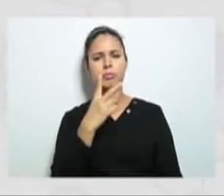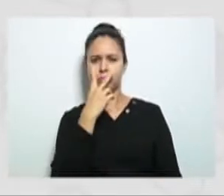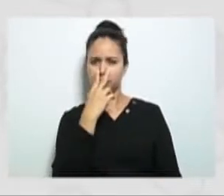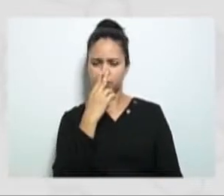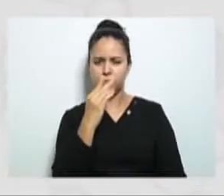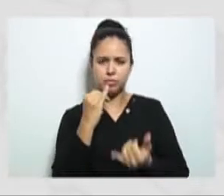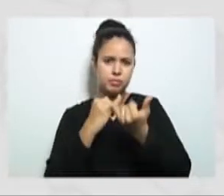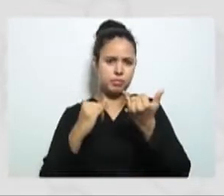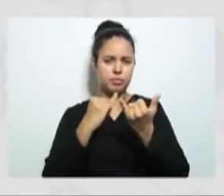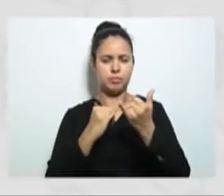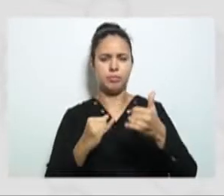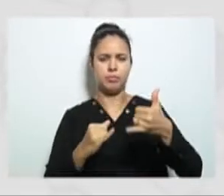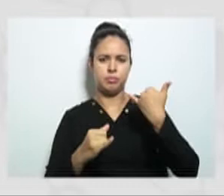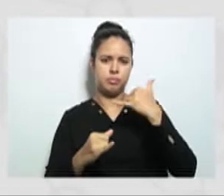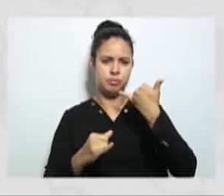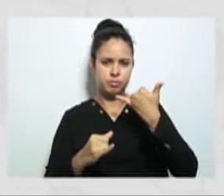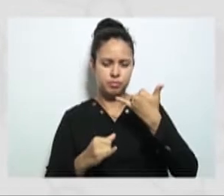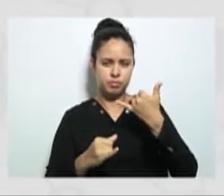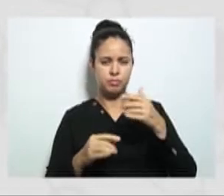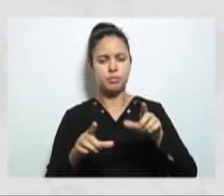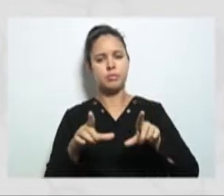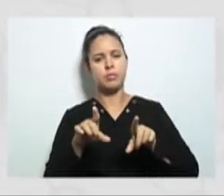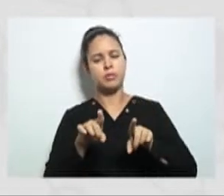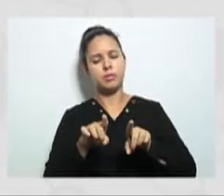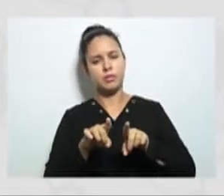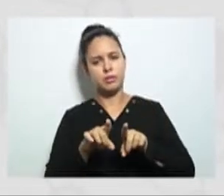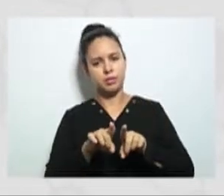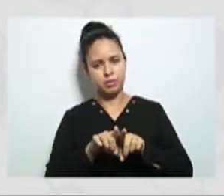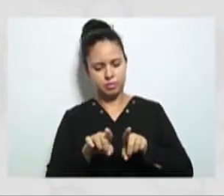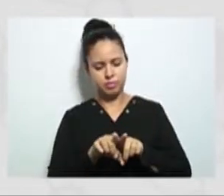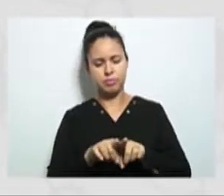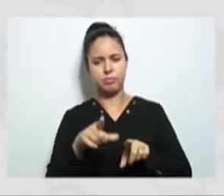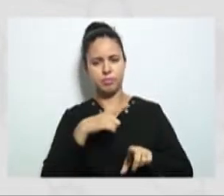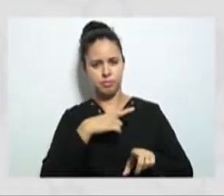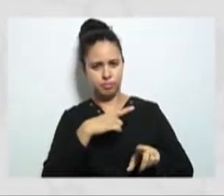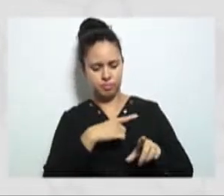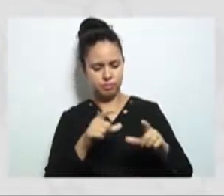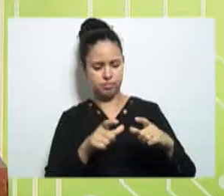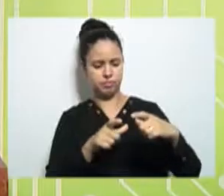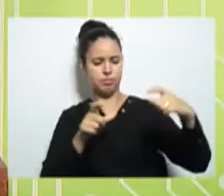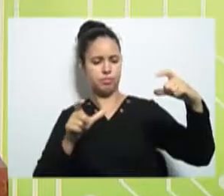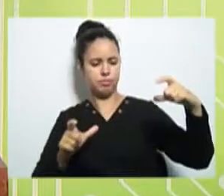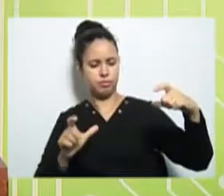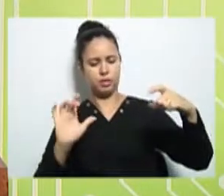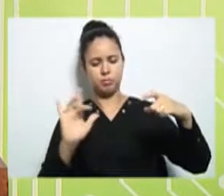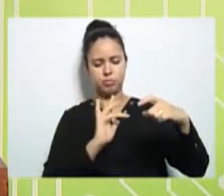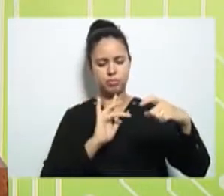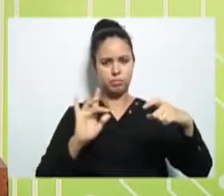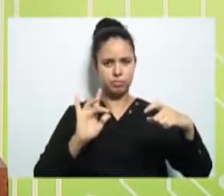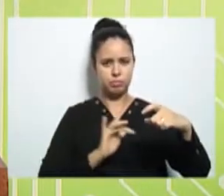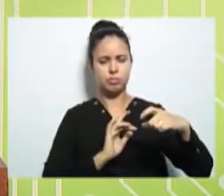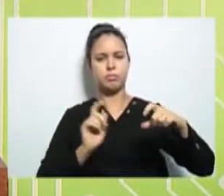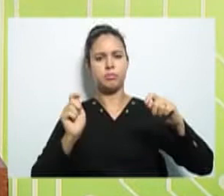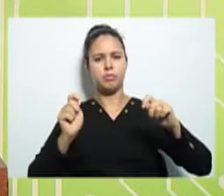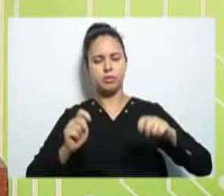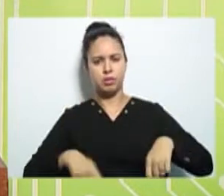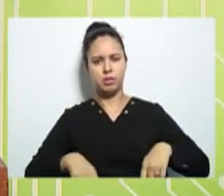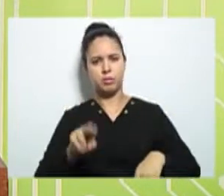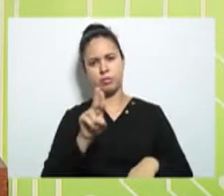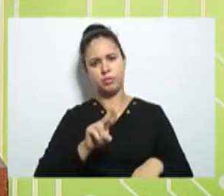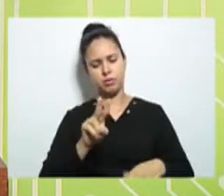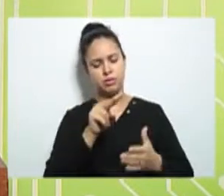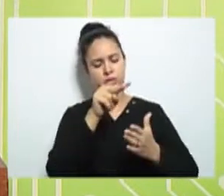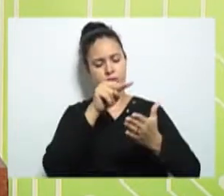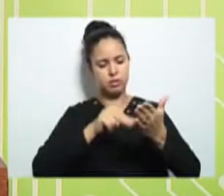ele tem um tamanho de tela maior, uma resolução maior, então ele facilita a gente a fazer alguns trabalhos em relação à